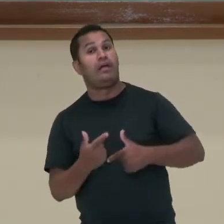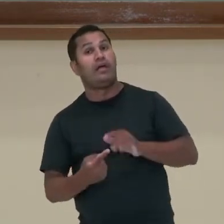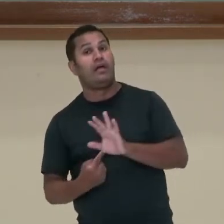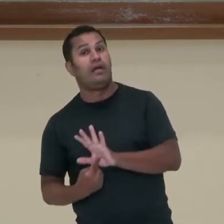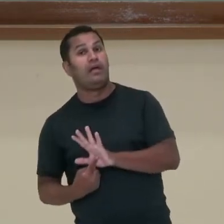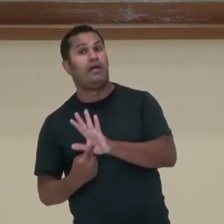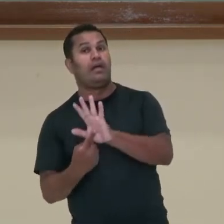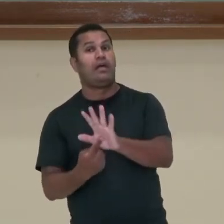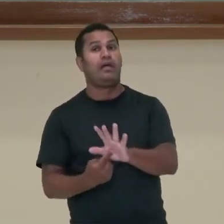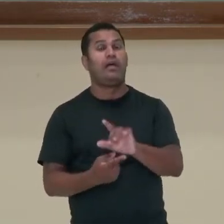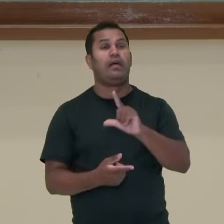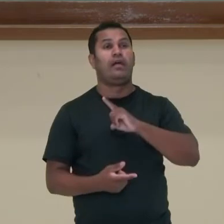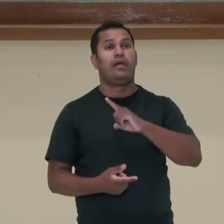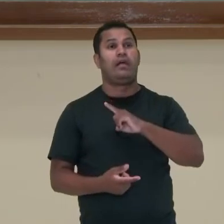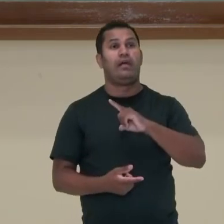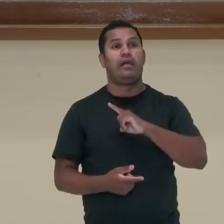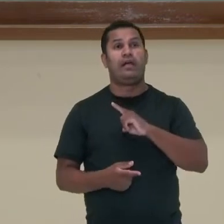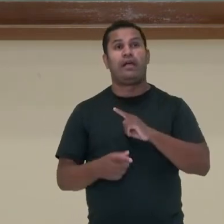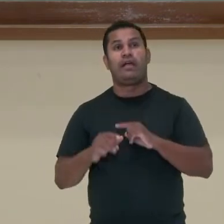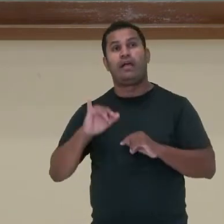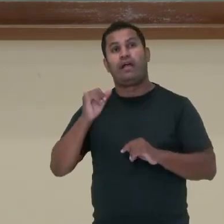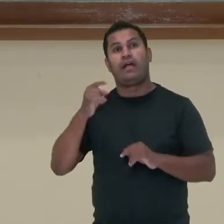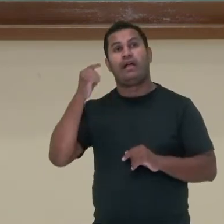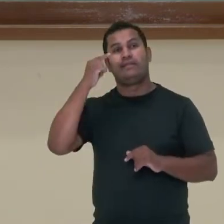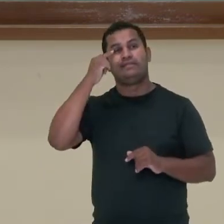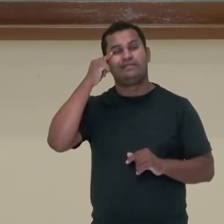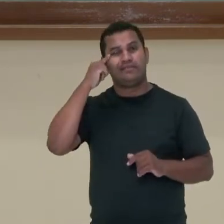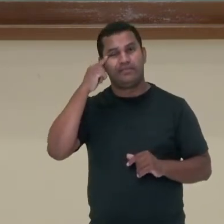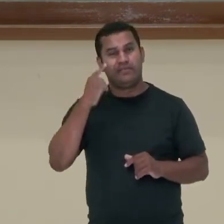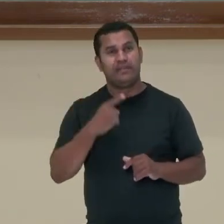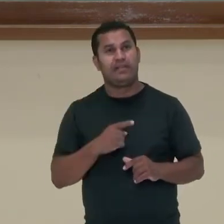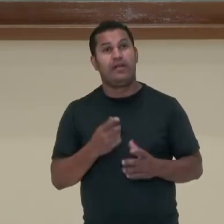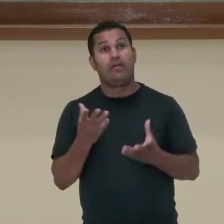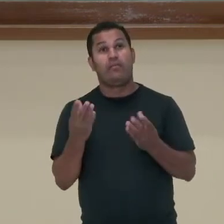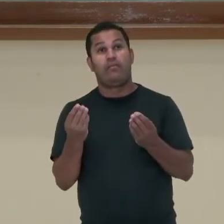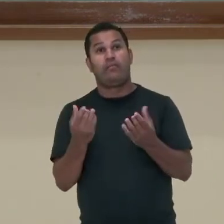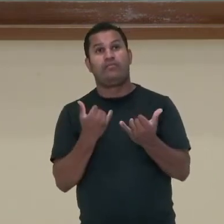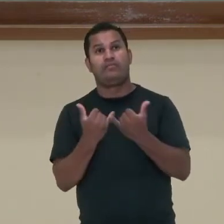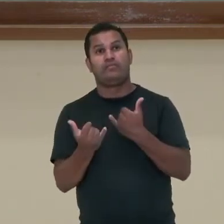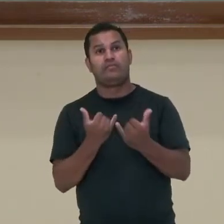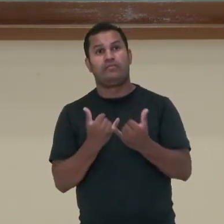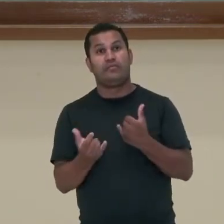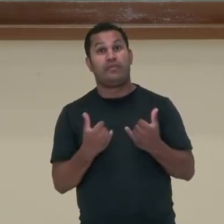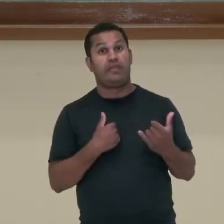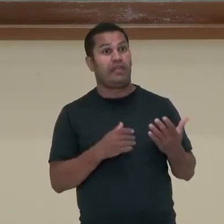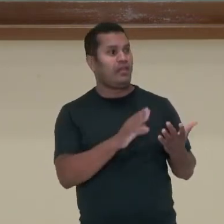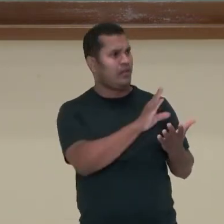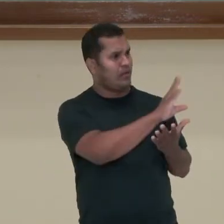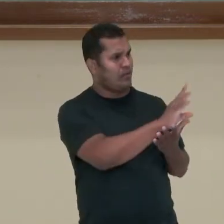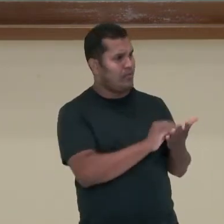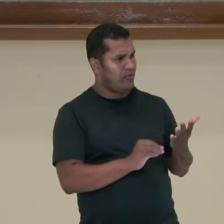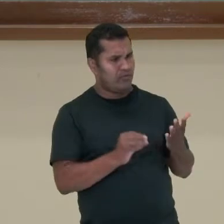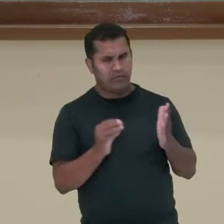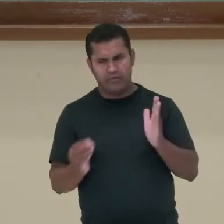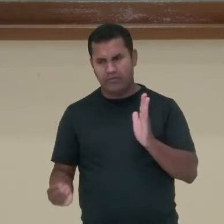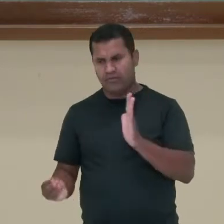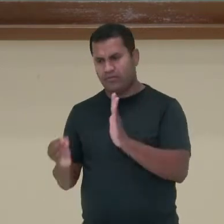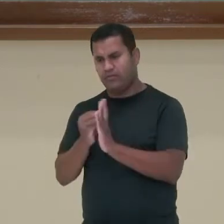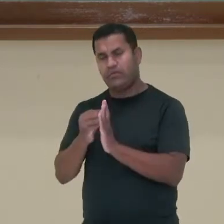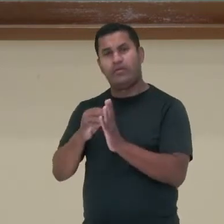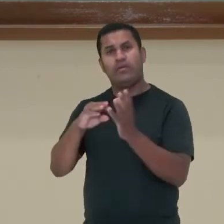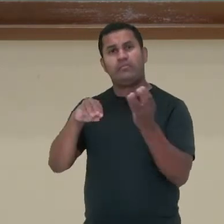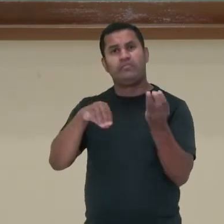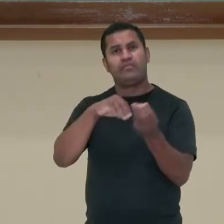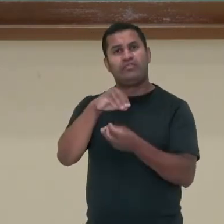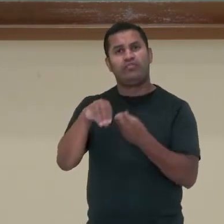conhecido, e a gravura japonesa começou a se espalhar na Europa. Então isso chamou muita atenção com relação a ele. Ele começou a utilizar isso. Então ele começou a utilizar essa